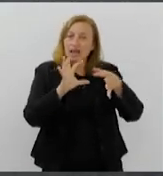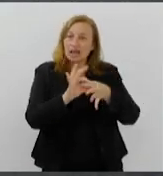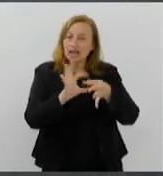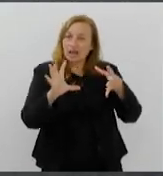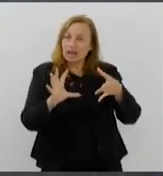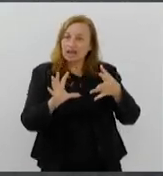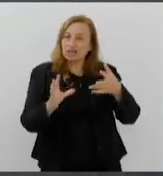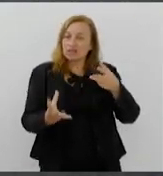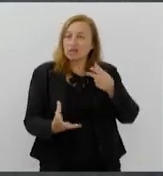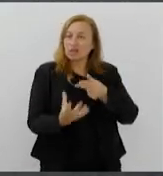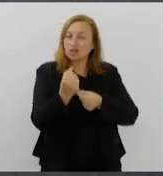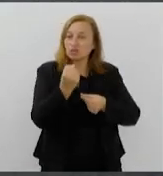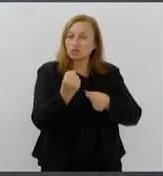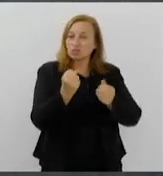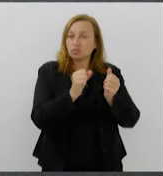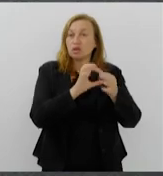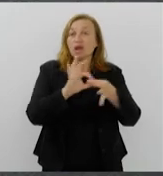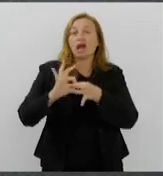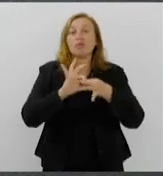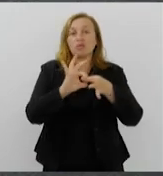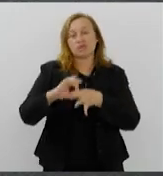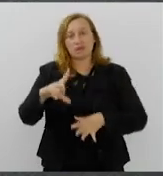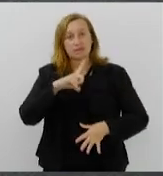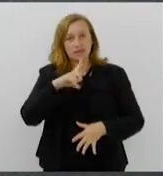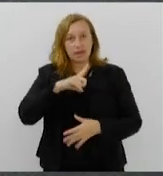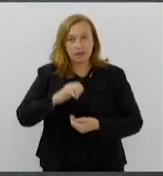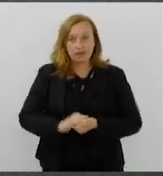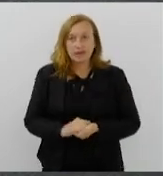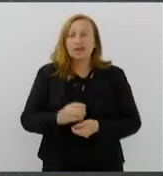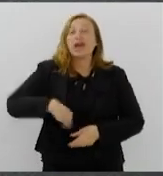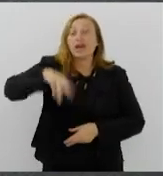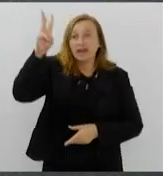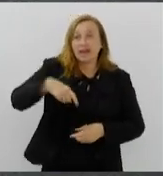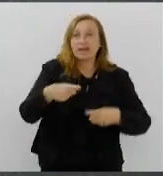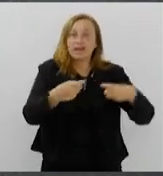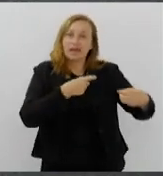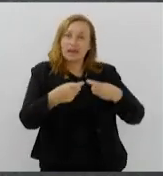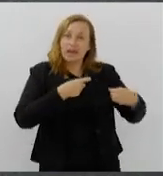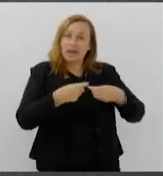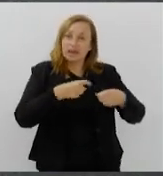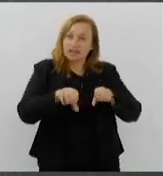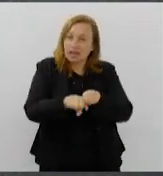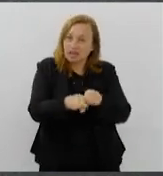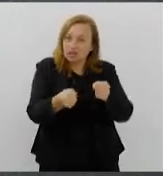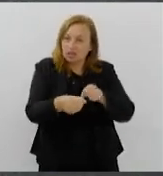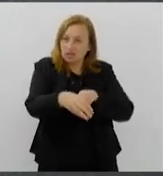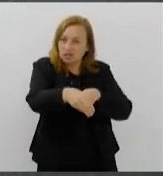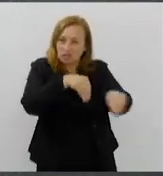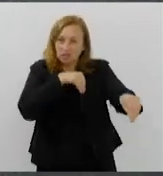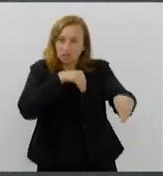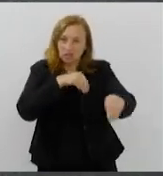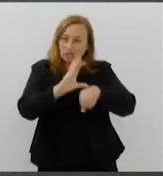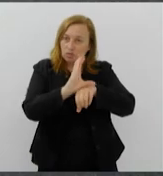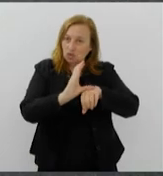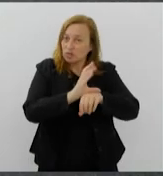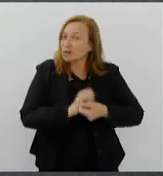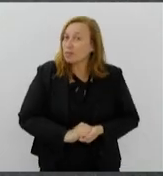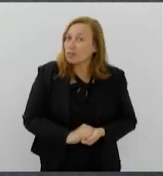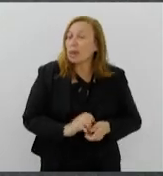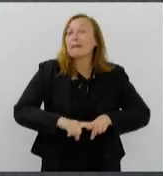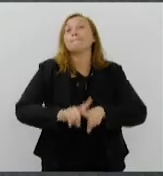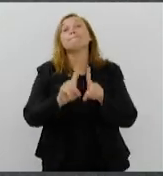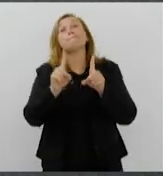e harmônicos entre si. Quem quer guerra está rasgando a Constituição.